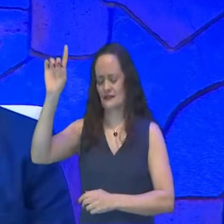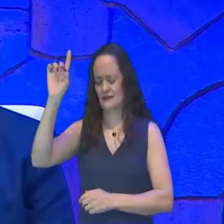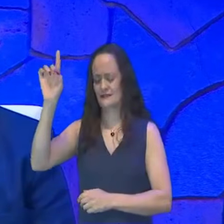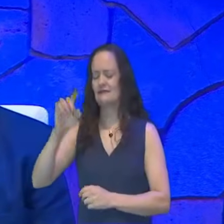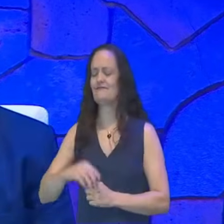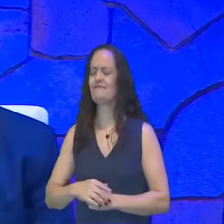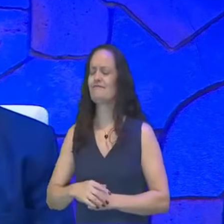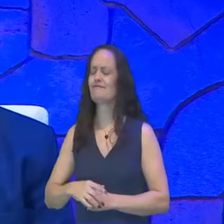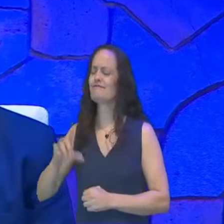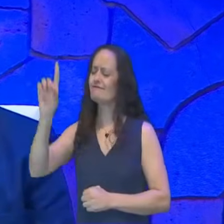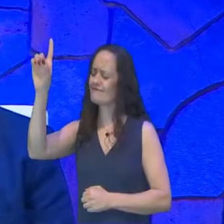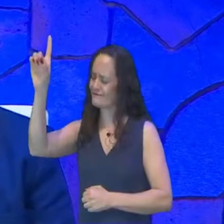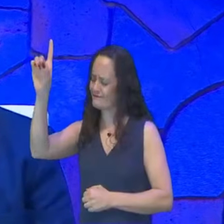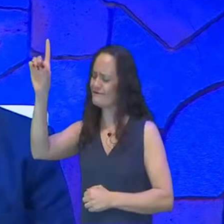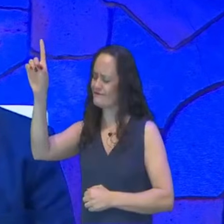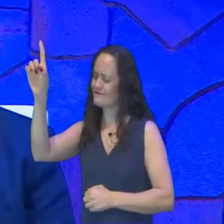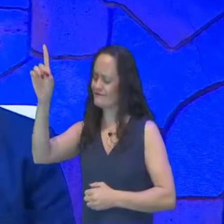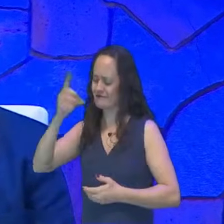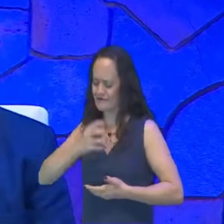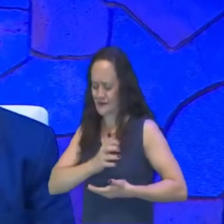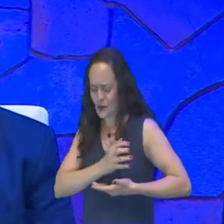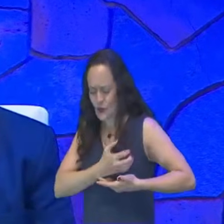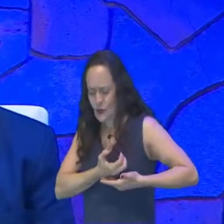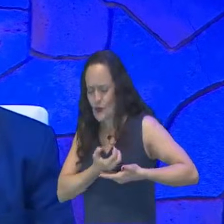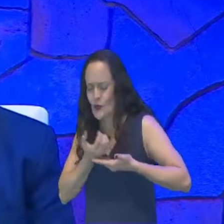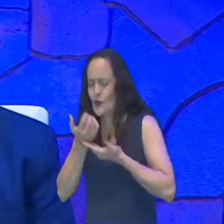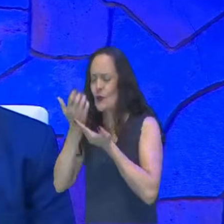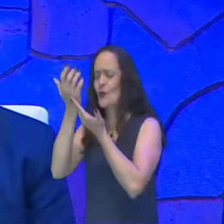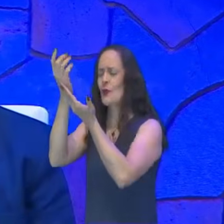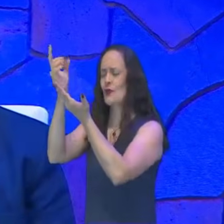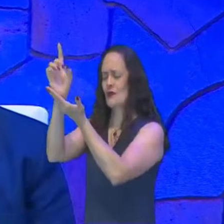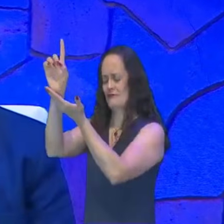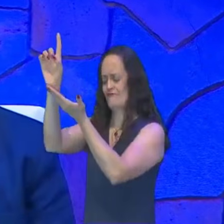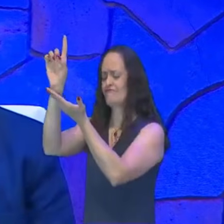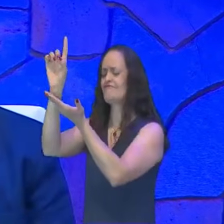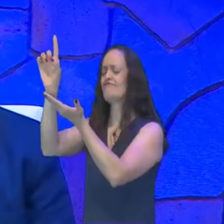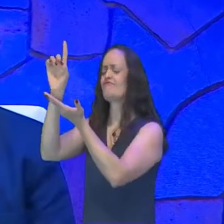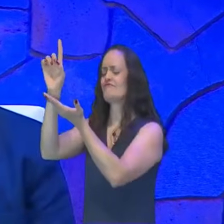Toma o nosso coração, as nossas afeições e as